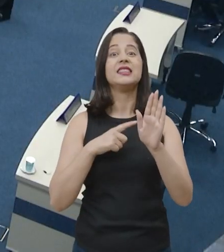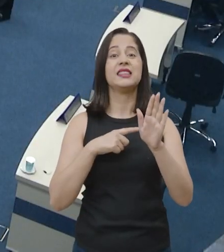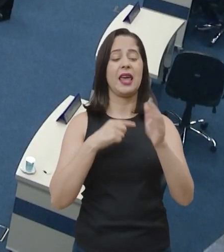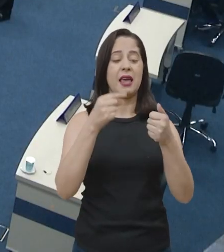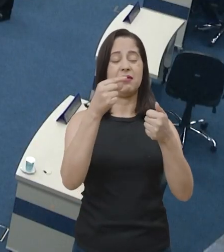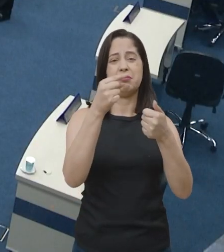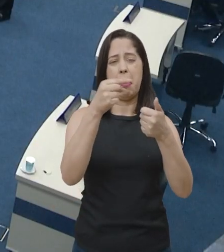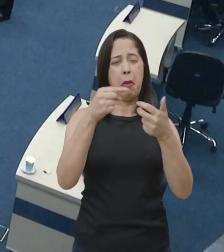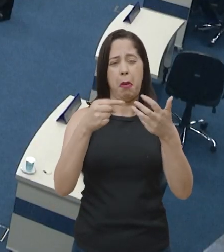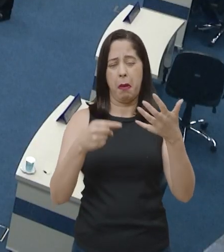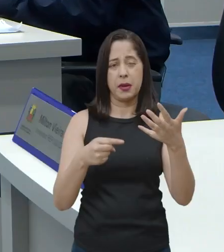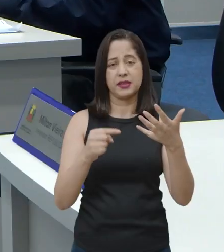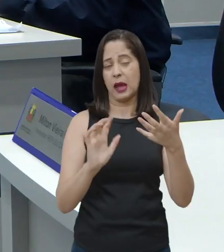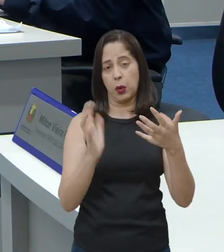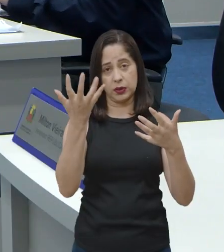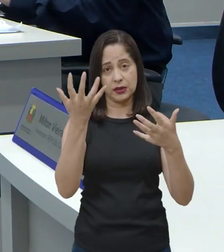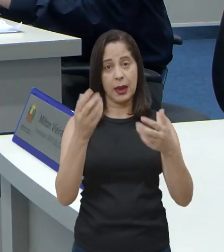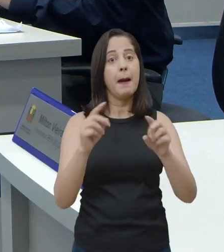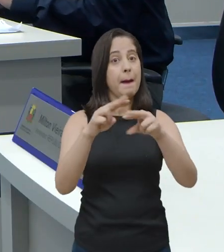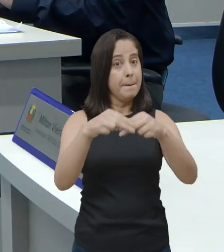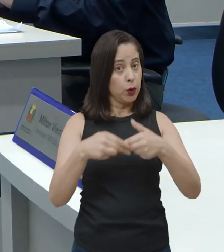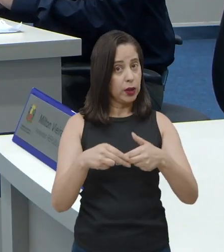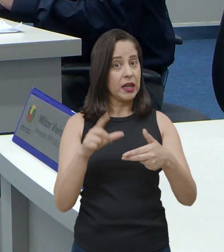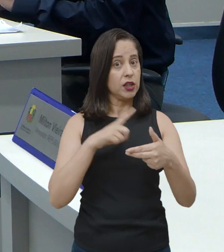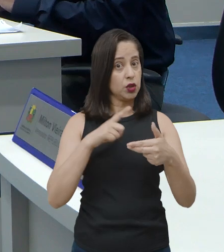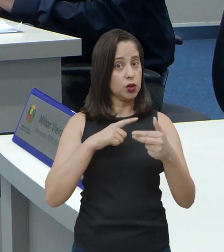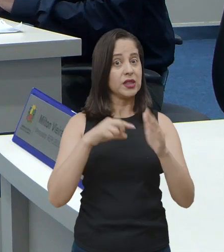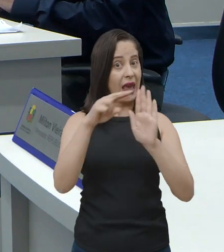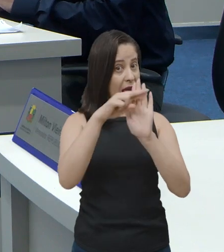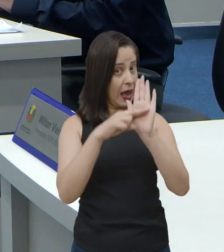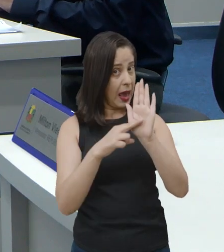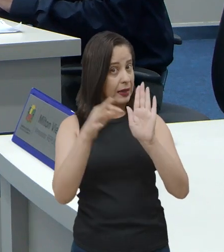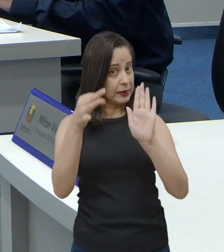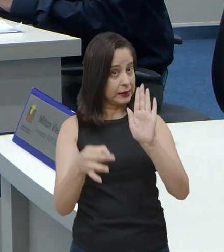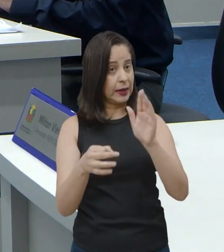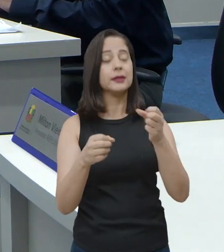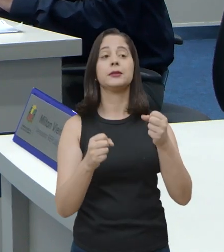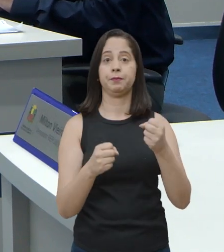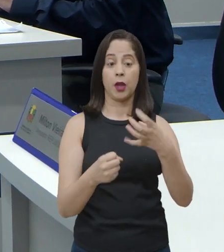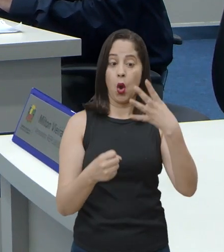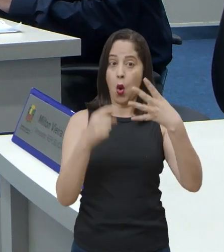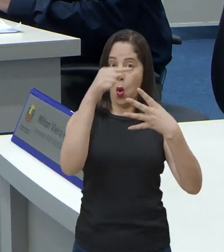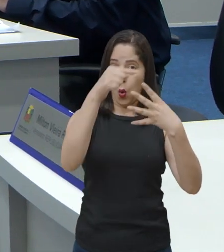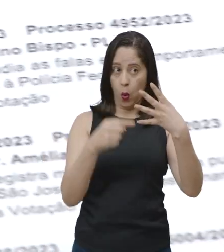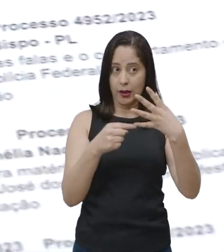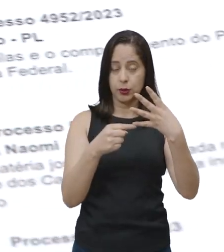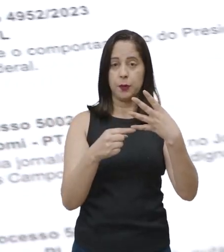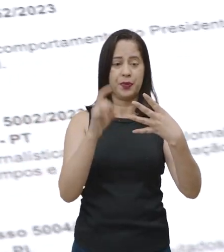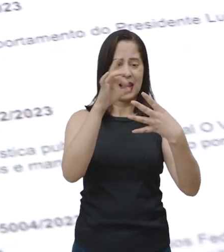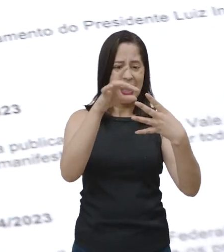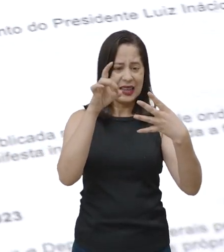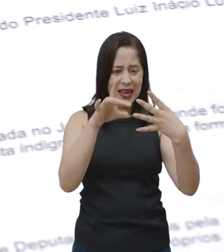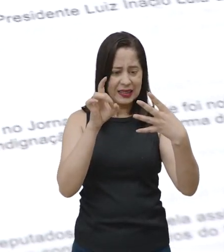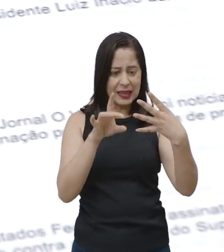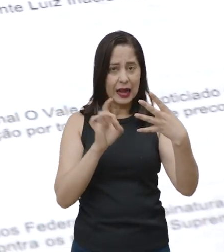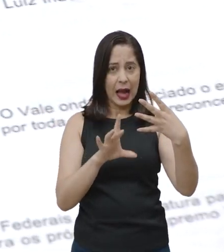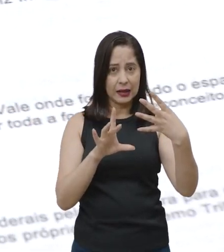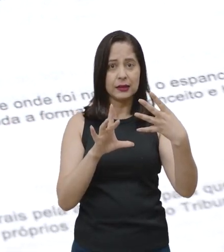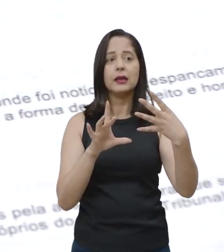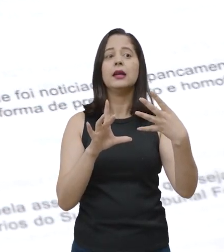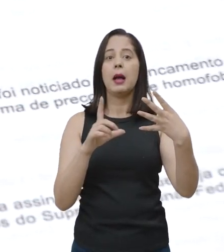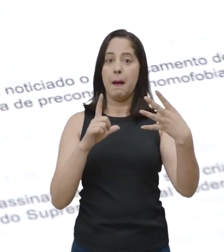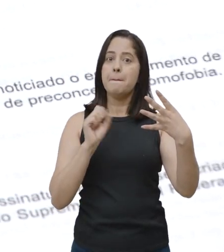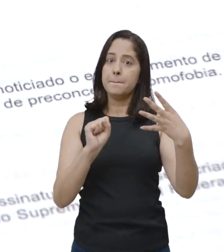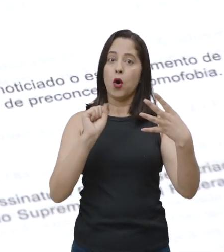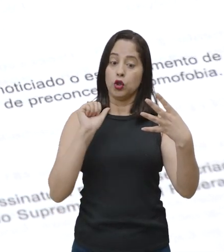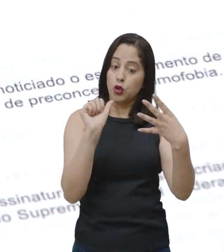em diversas situações. Para isso, existem algumas classificações, e são 4, cada uma com